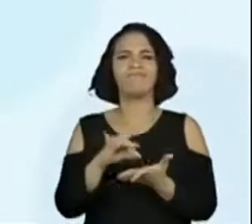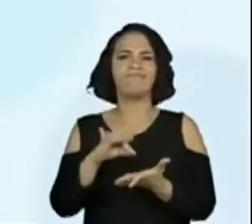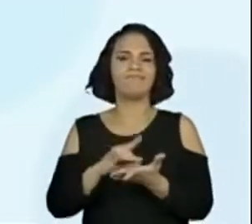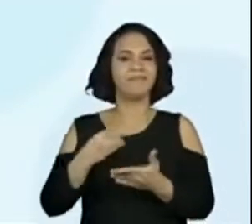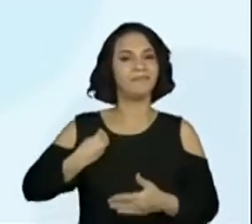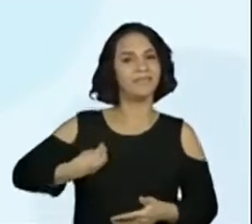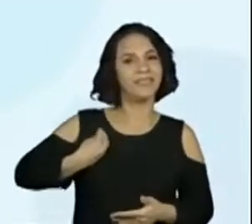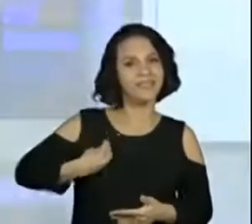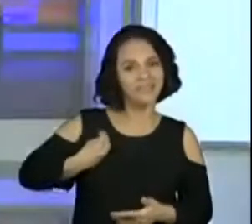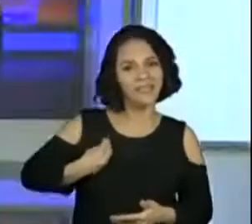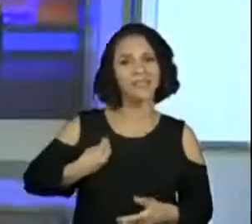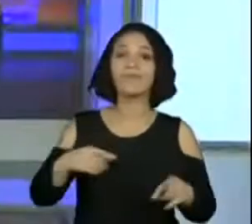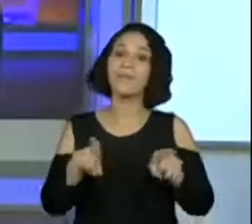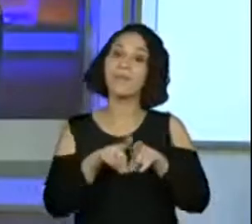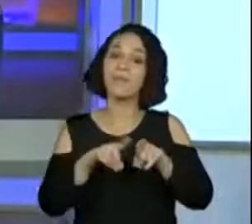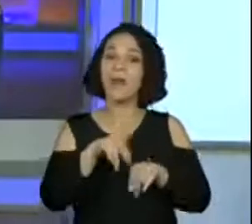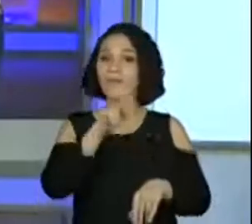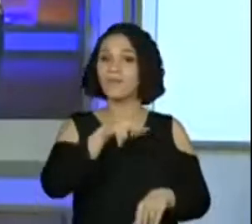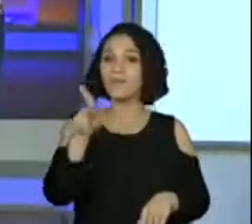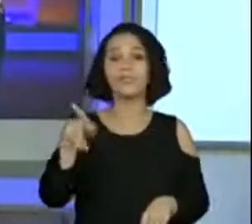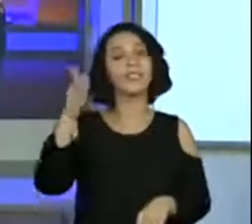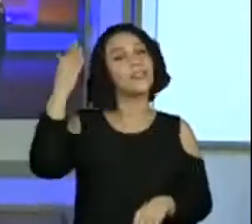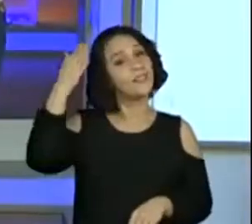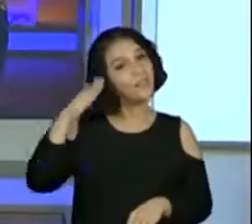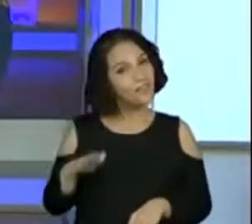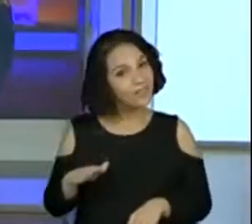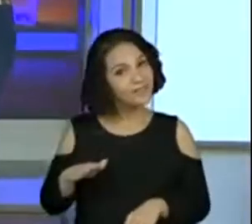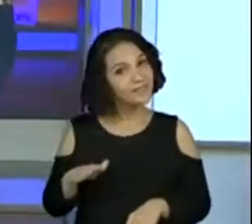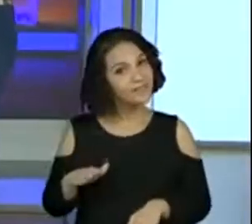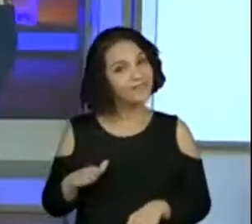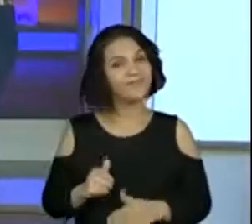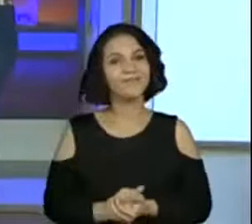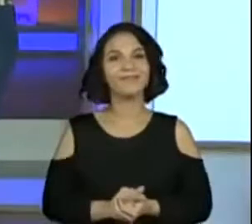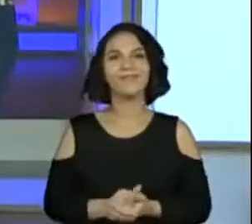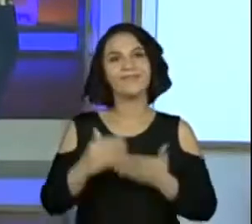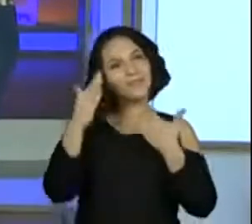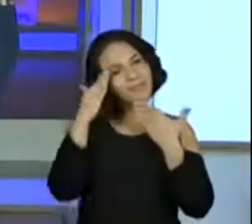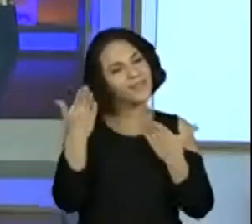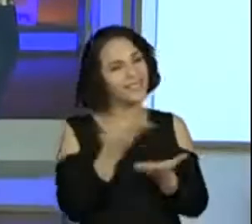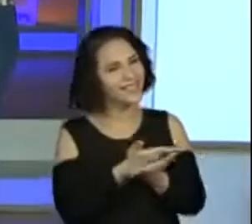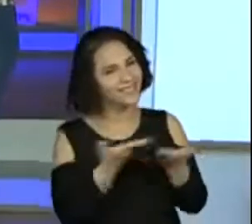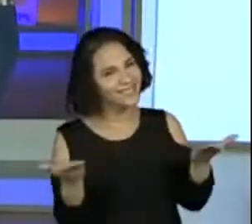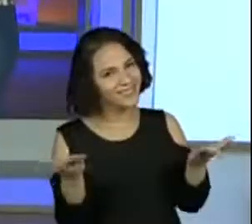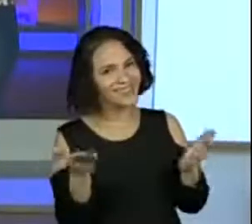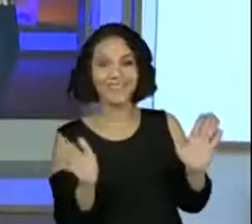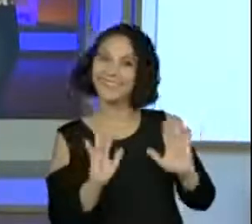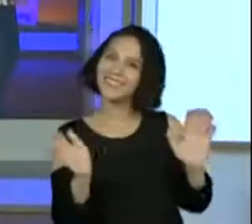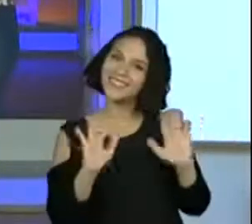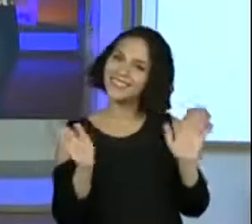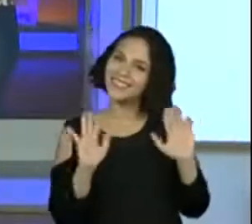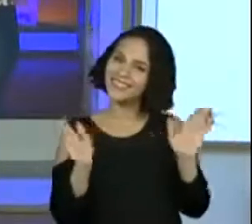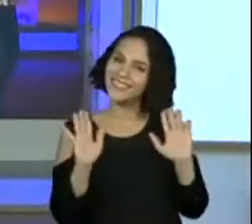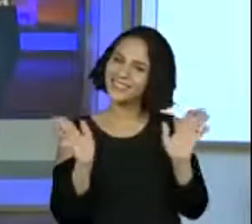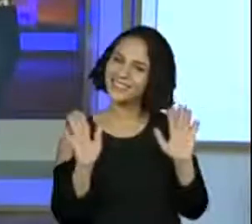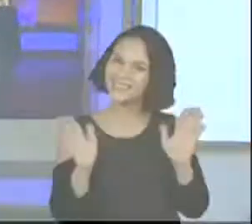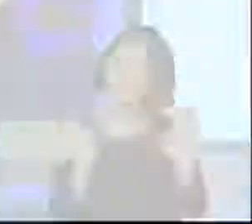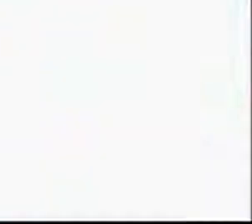presença. Muito obrigada, professora Fran. E é isso. Muito obrigada, pessoal. Tchau, tchau.